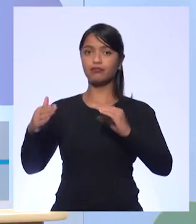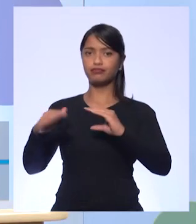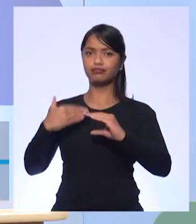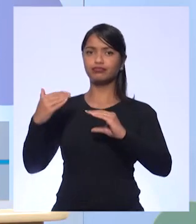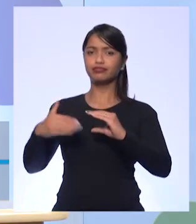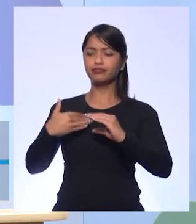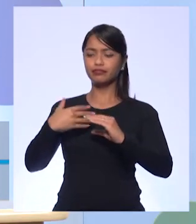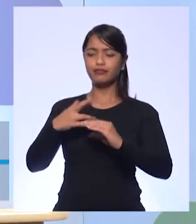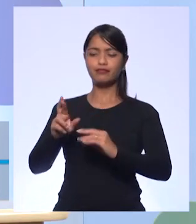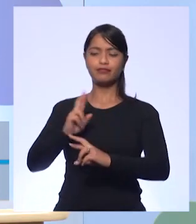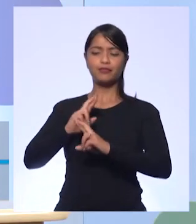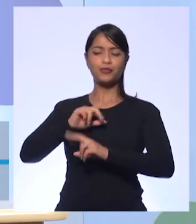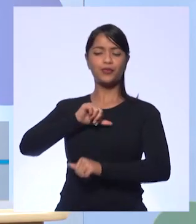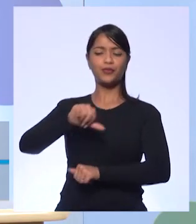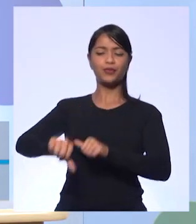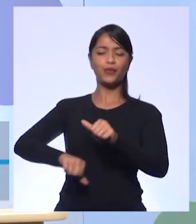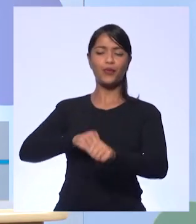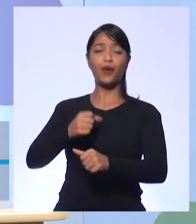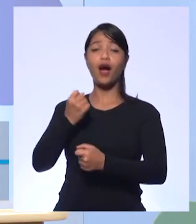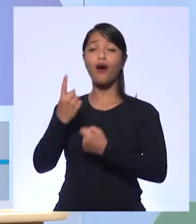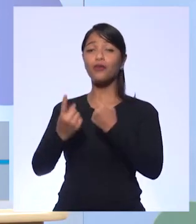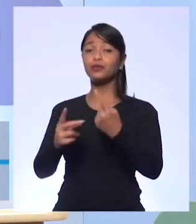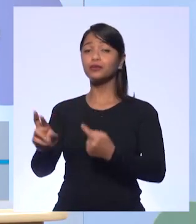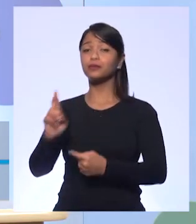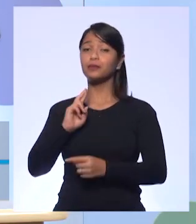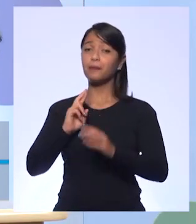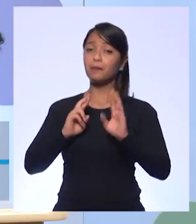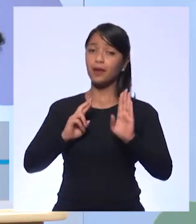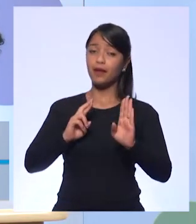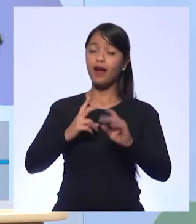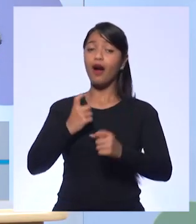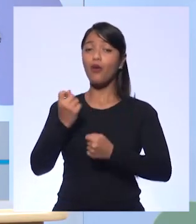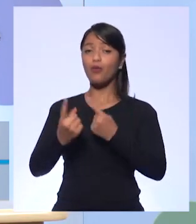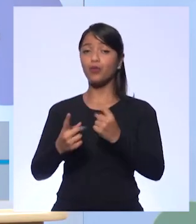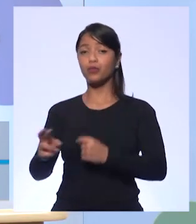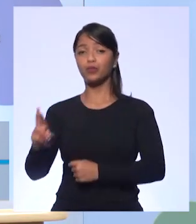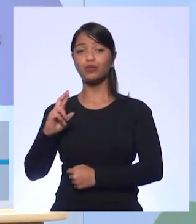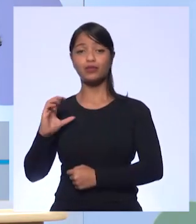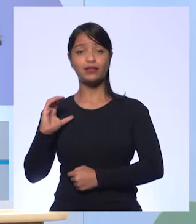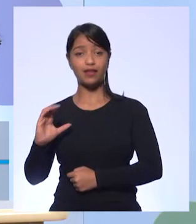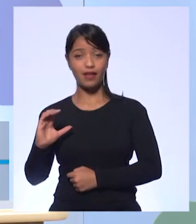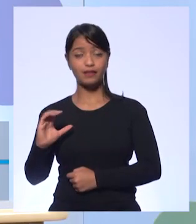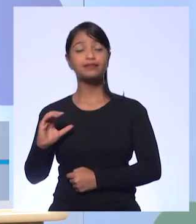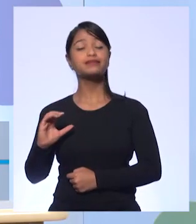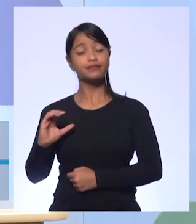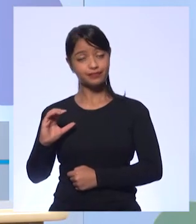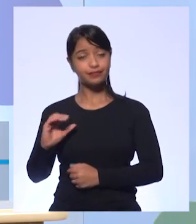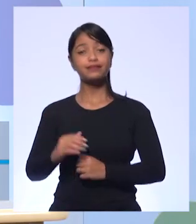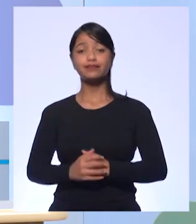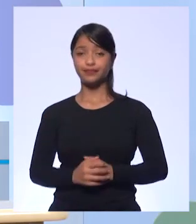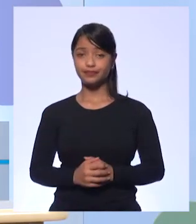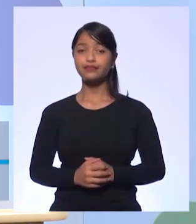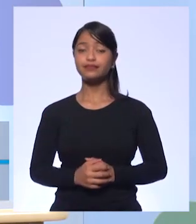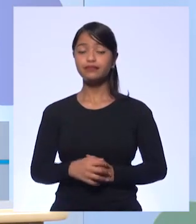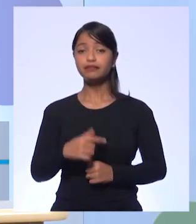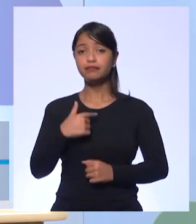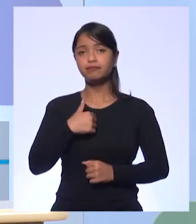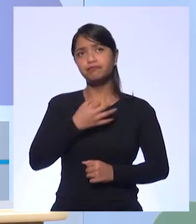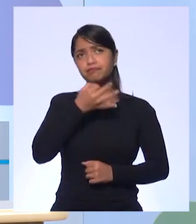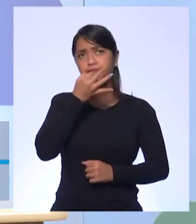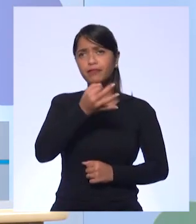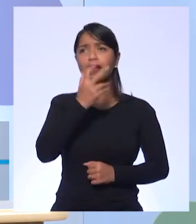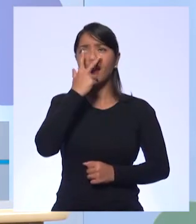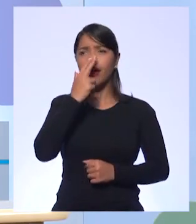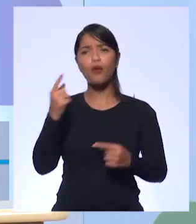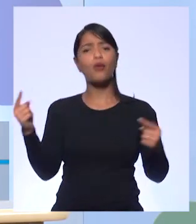alternando, alguns colocando B, outros colocando C. E aí eu acho que sim, é mais próximo à reportagem e o